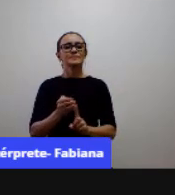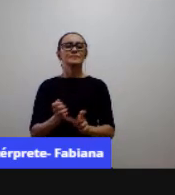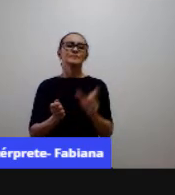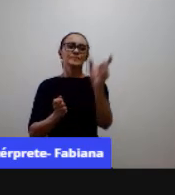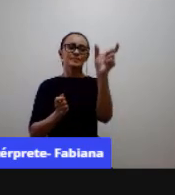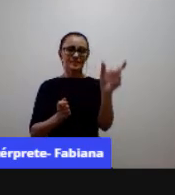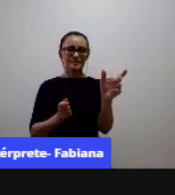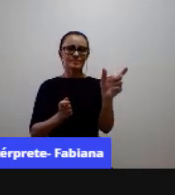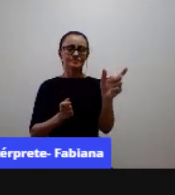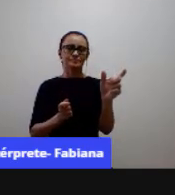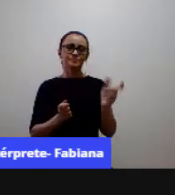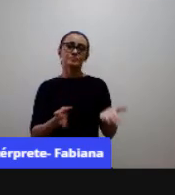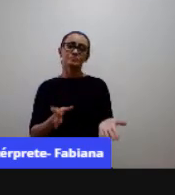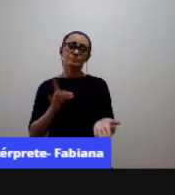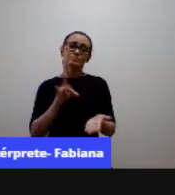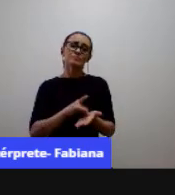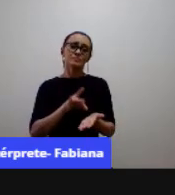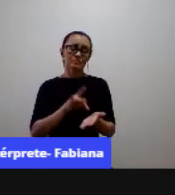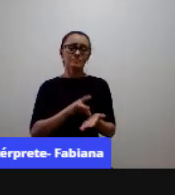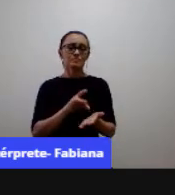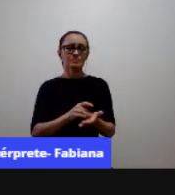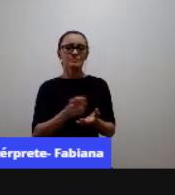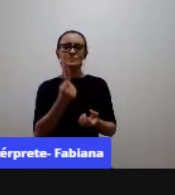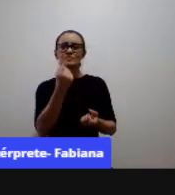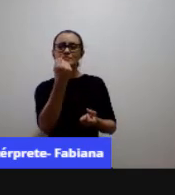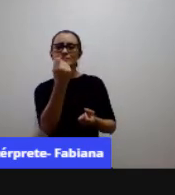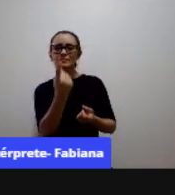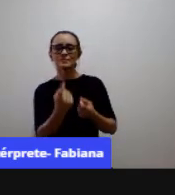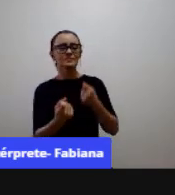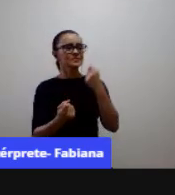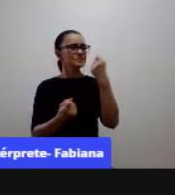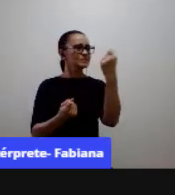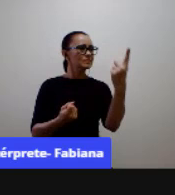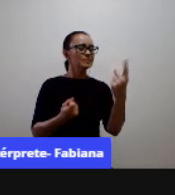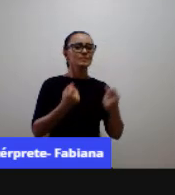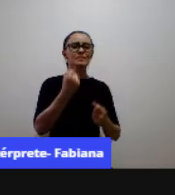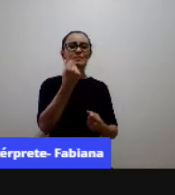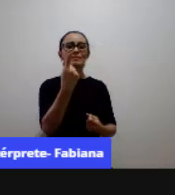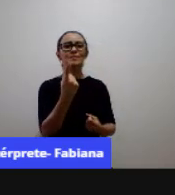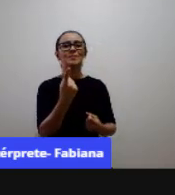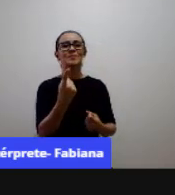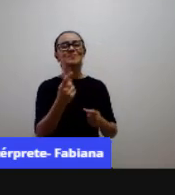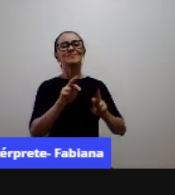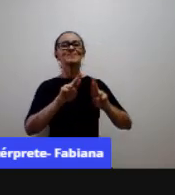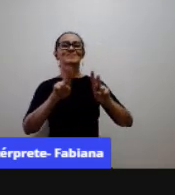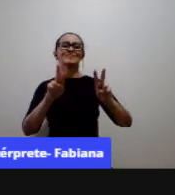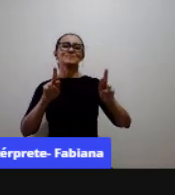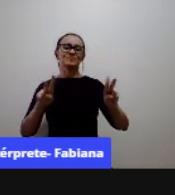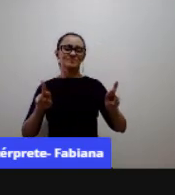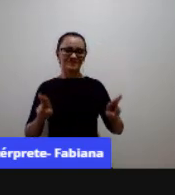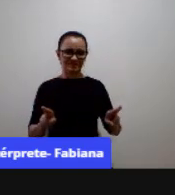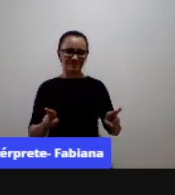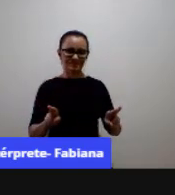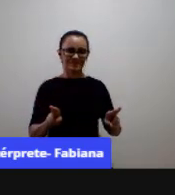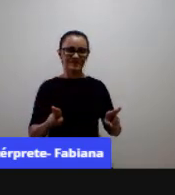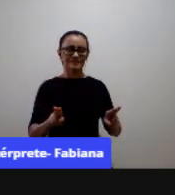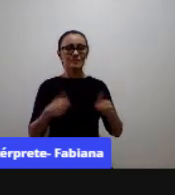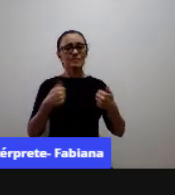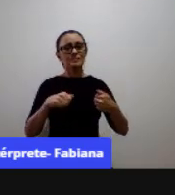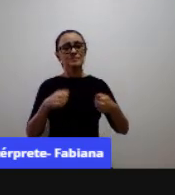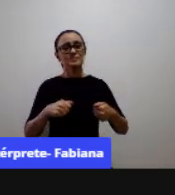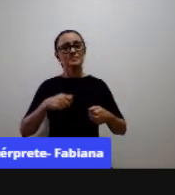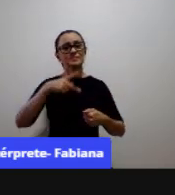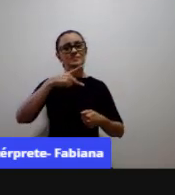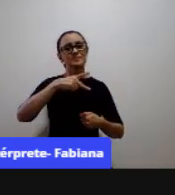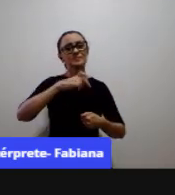que cada situação é específica, cada aluno precisa do seu plano individualizado. Então, isso, como a Sandra